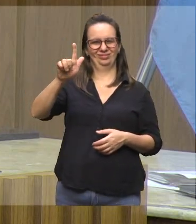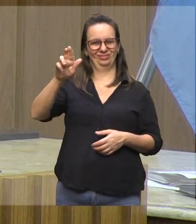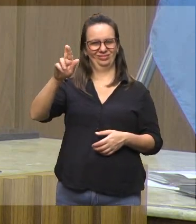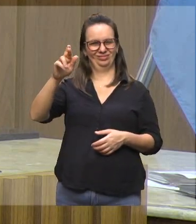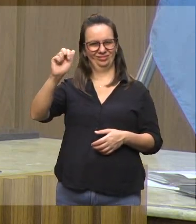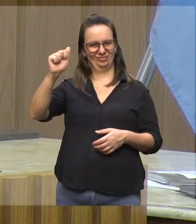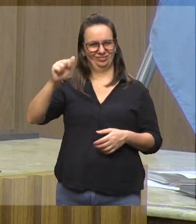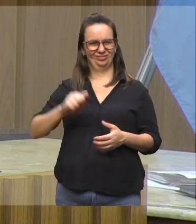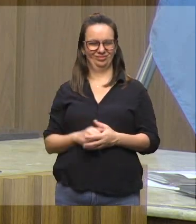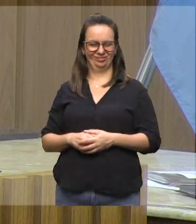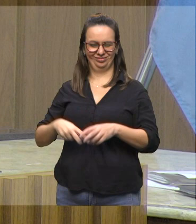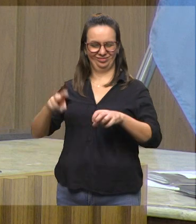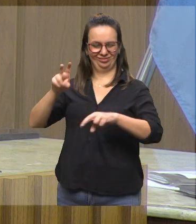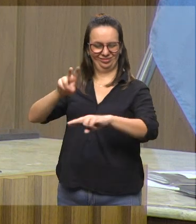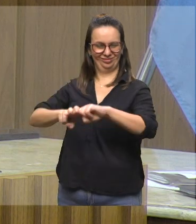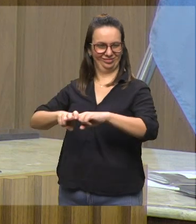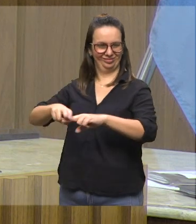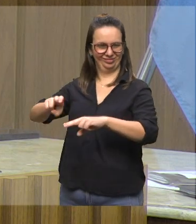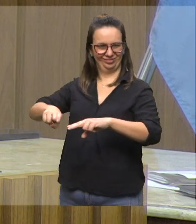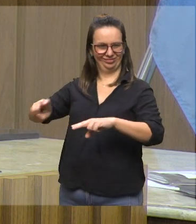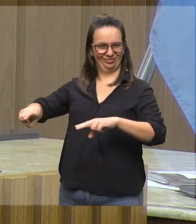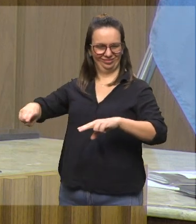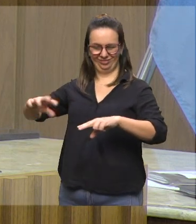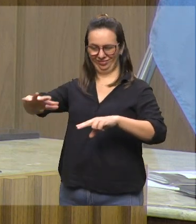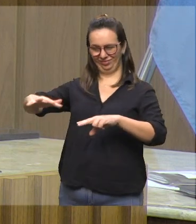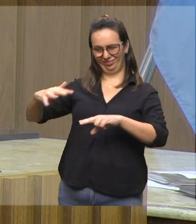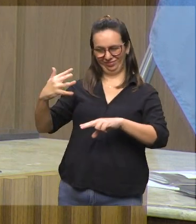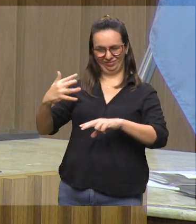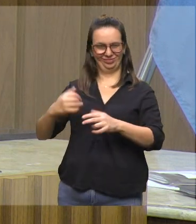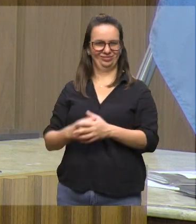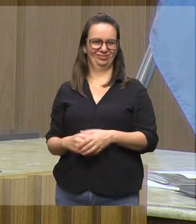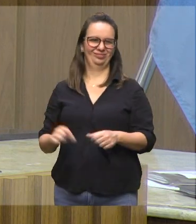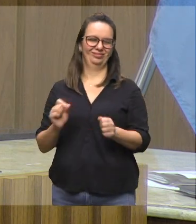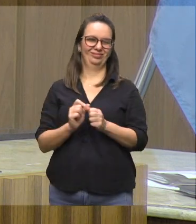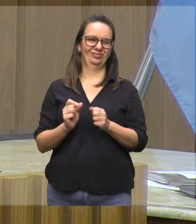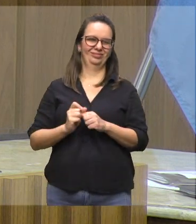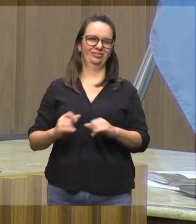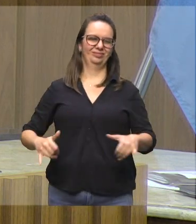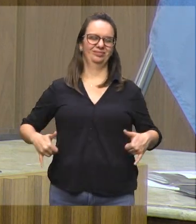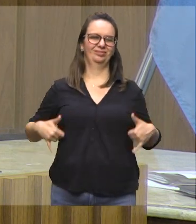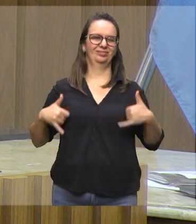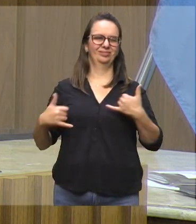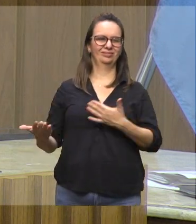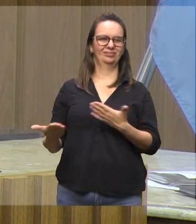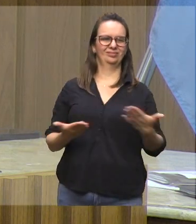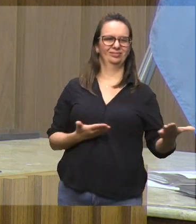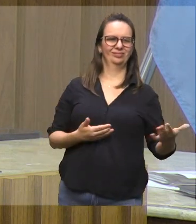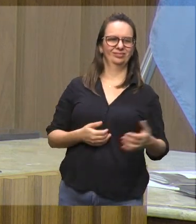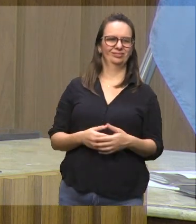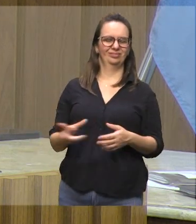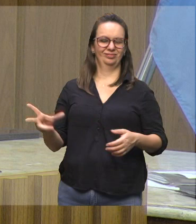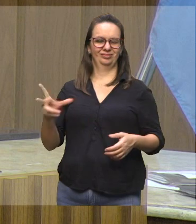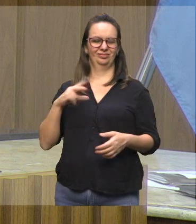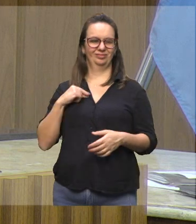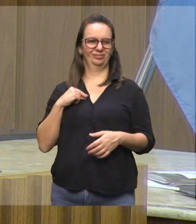fez muita festa para o servidor, servidor que merece atenção, que merece...